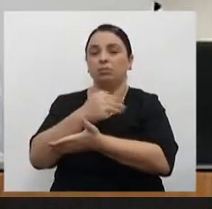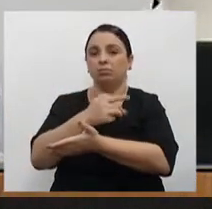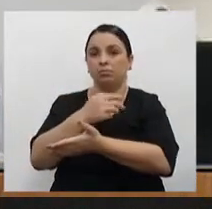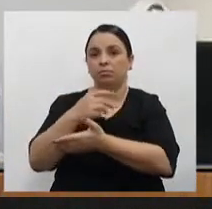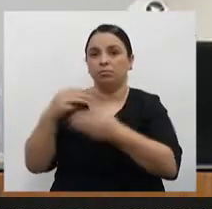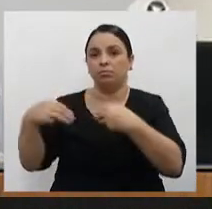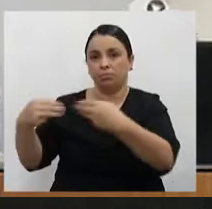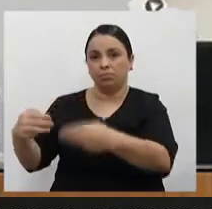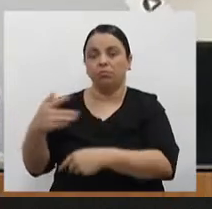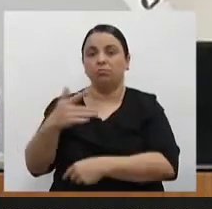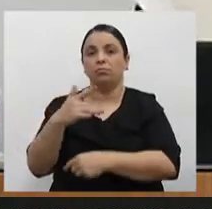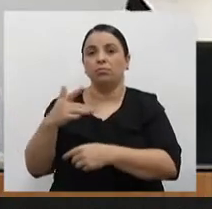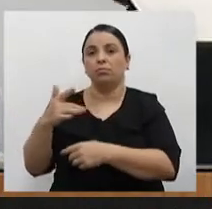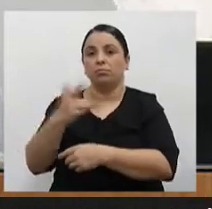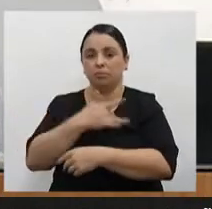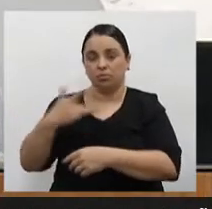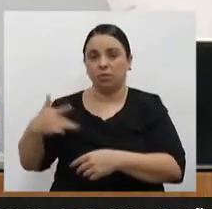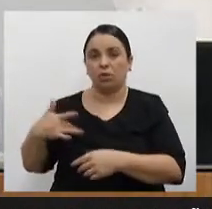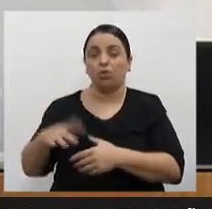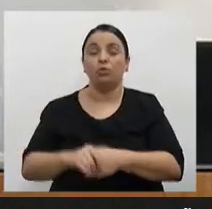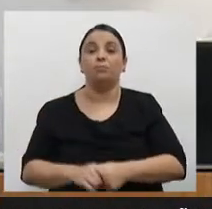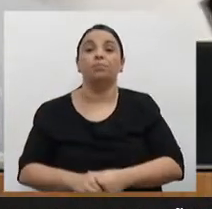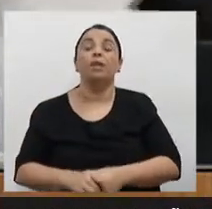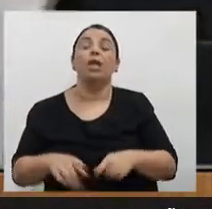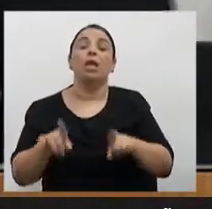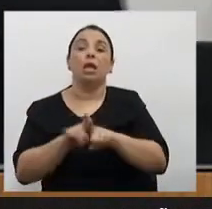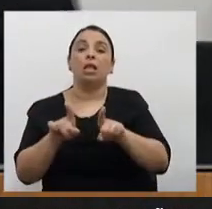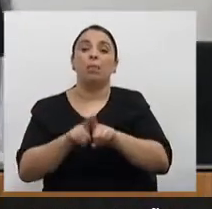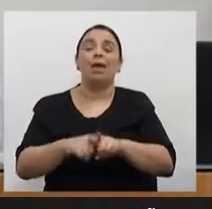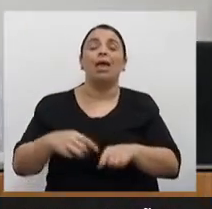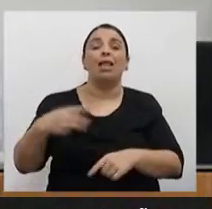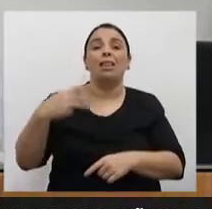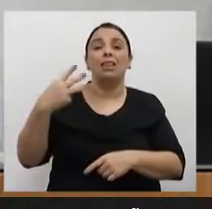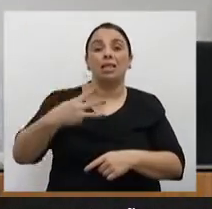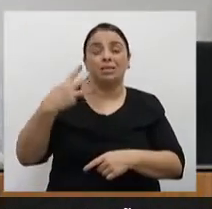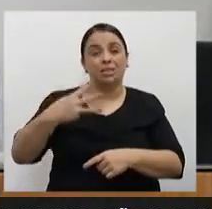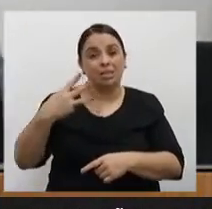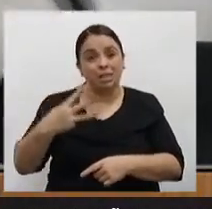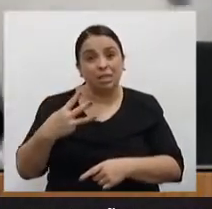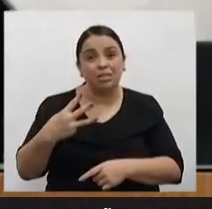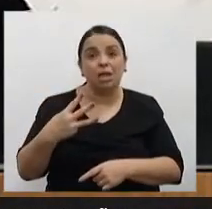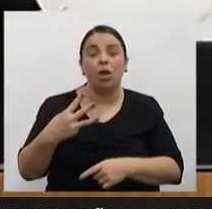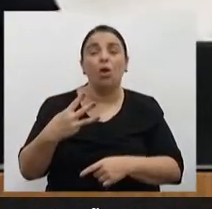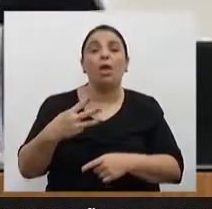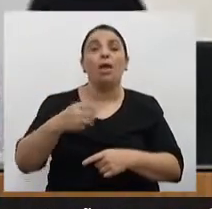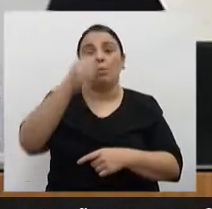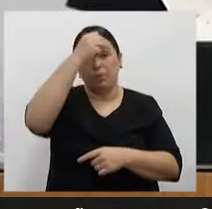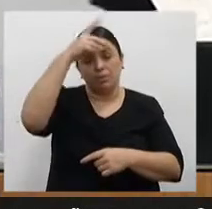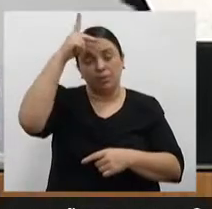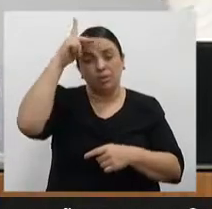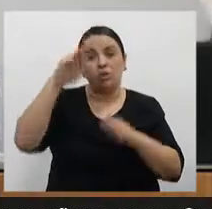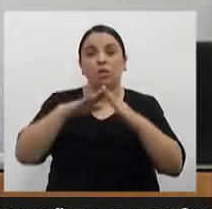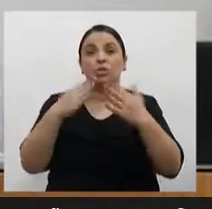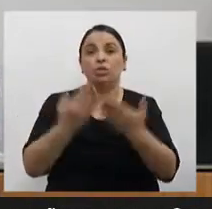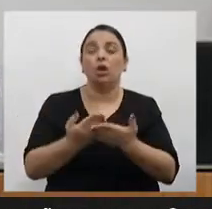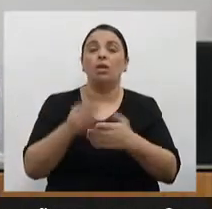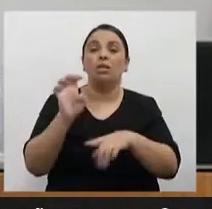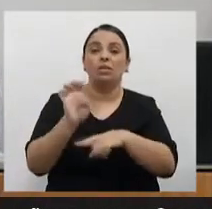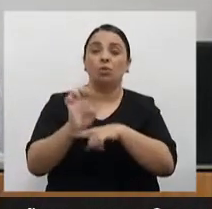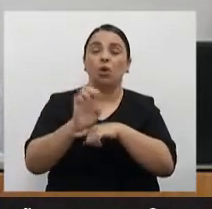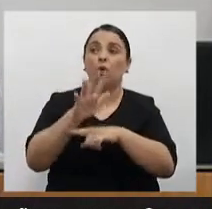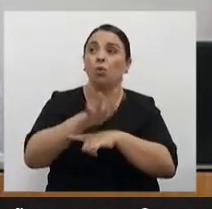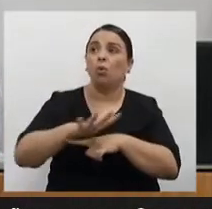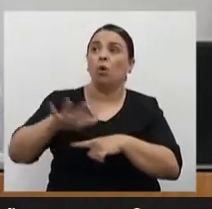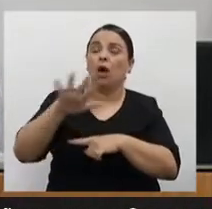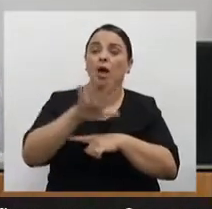da educação em Minas Gerais e municipalização das escolas estaduais no âmbito da educação especial. Rapidamente